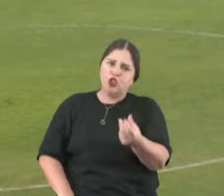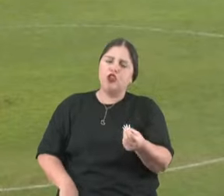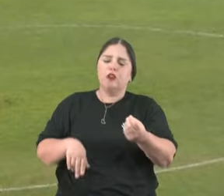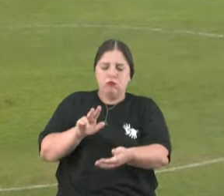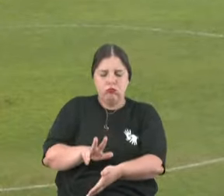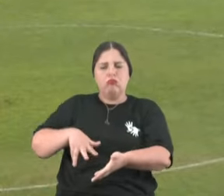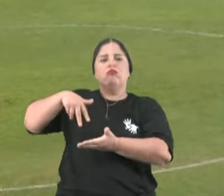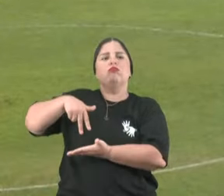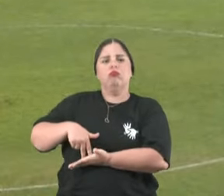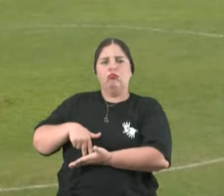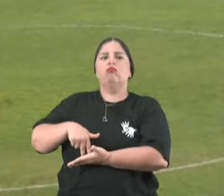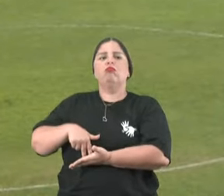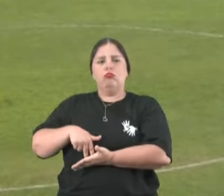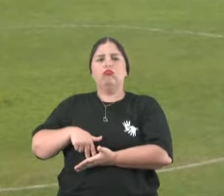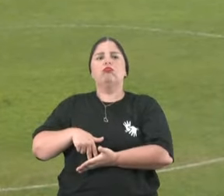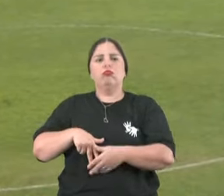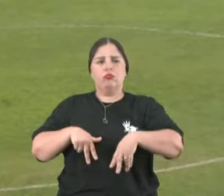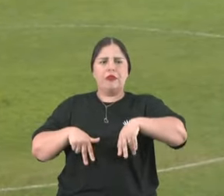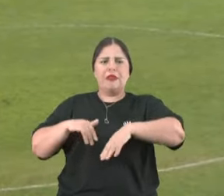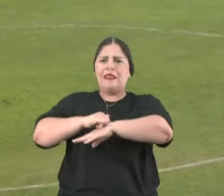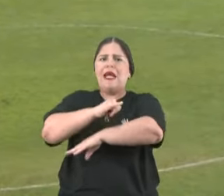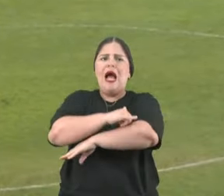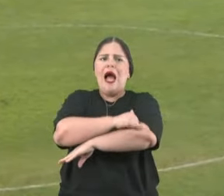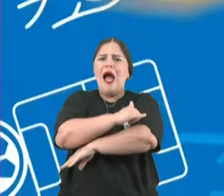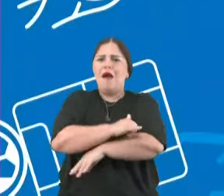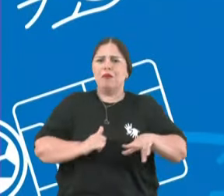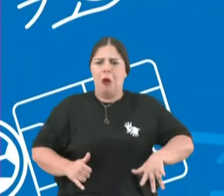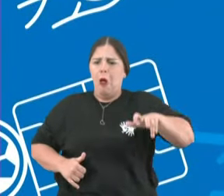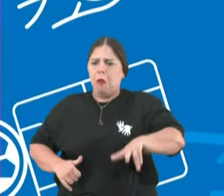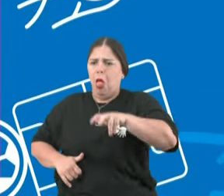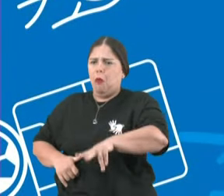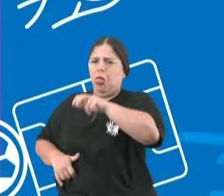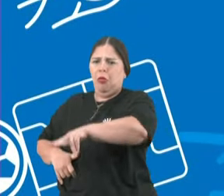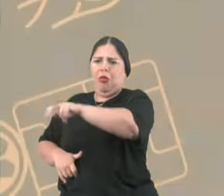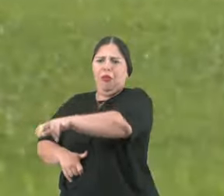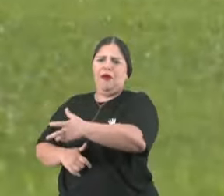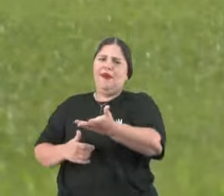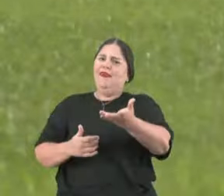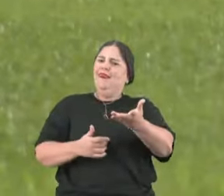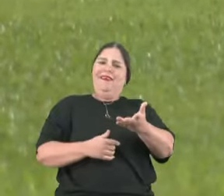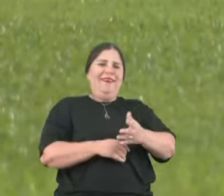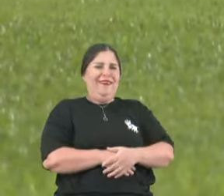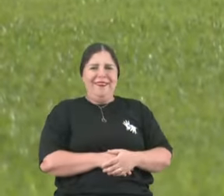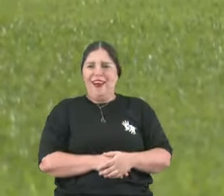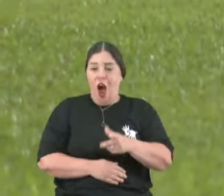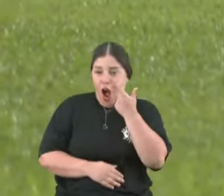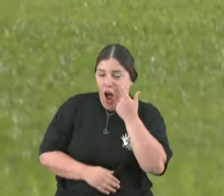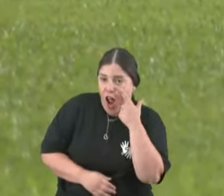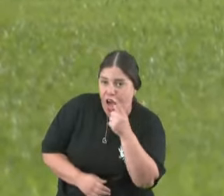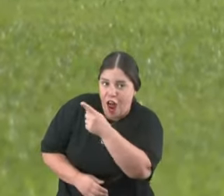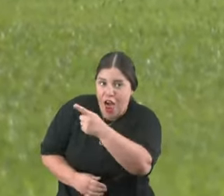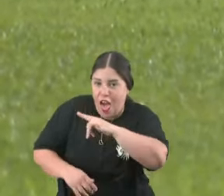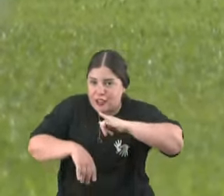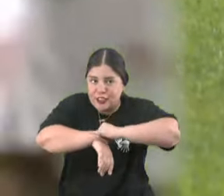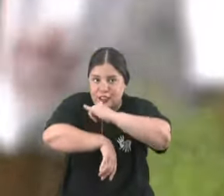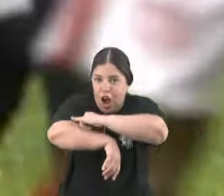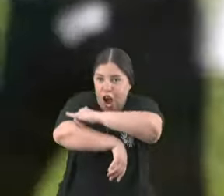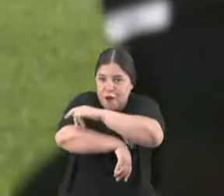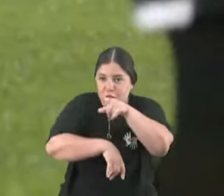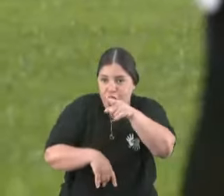no chão. Diz que o sapo tá correndo daquele lado lá, né? Cadê o bicho? Olha ele lá,